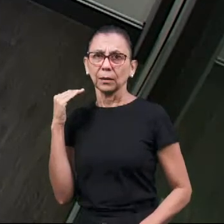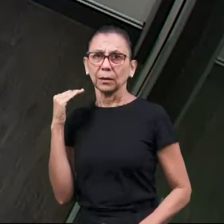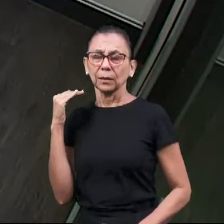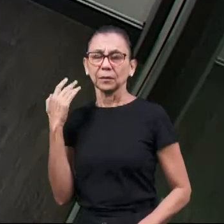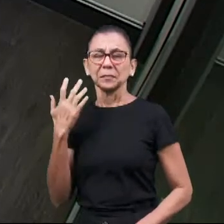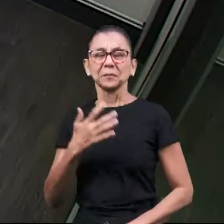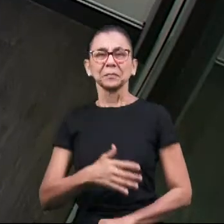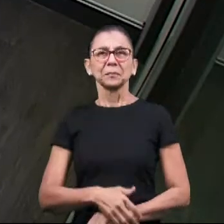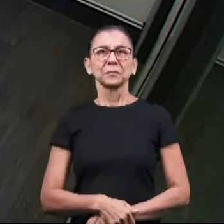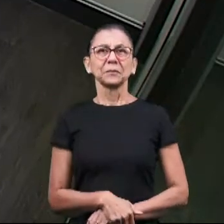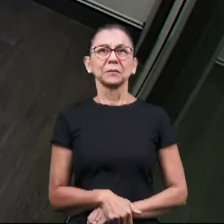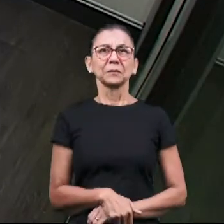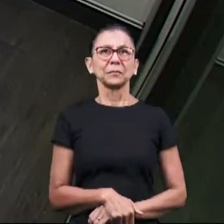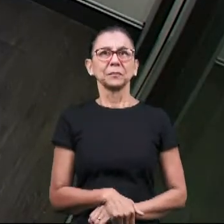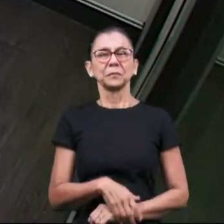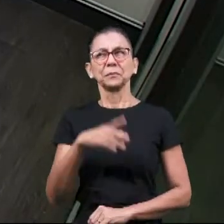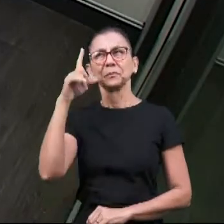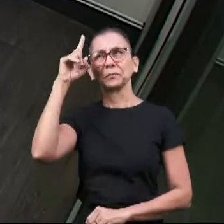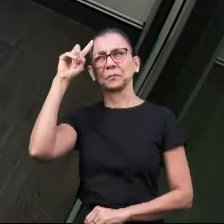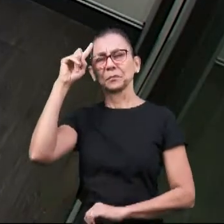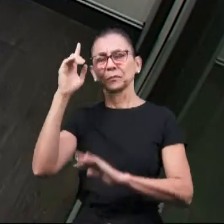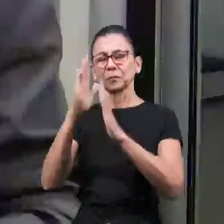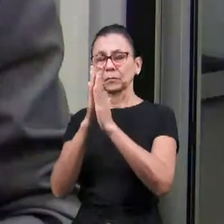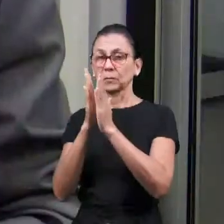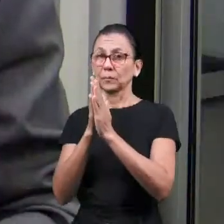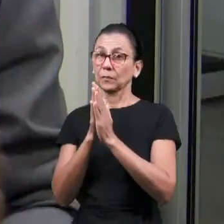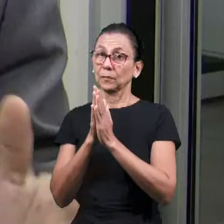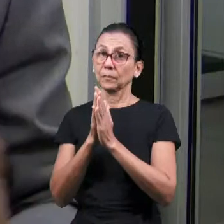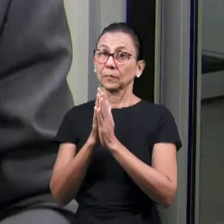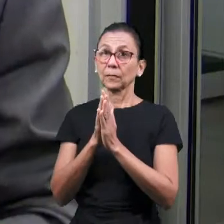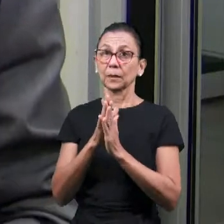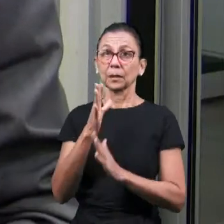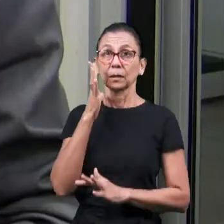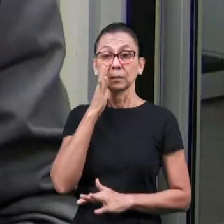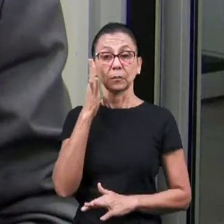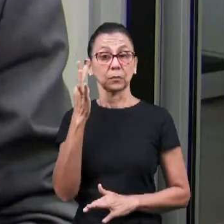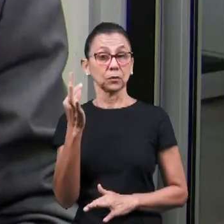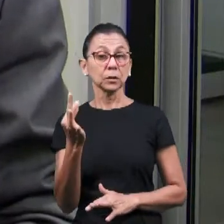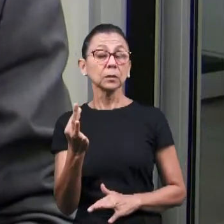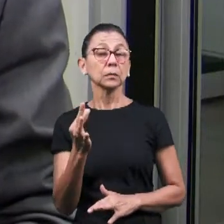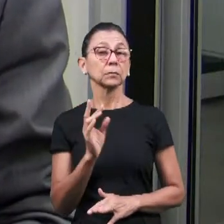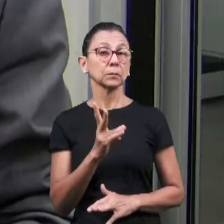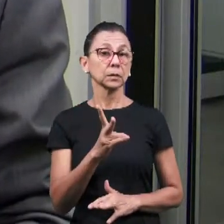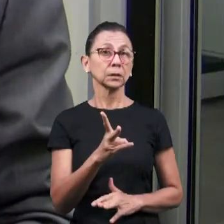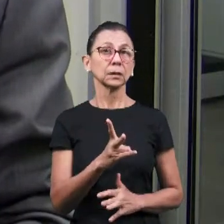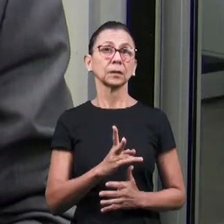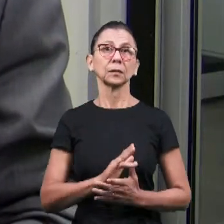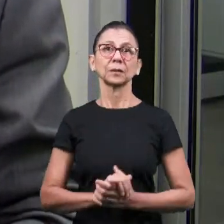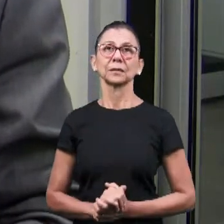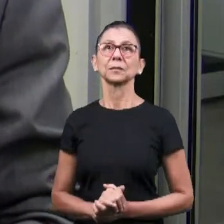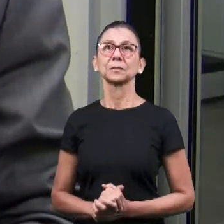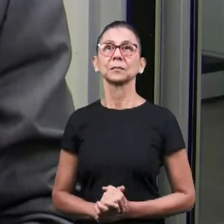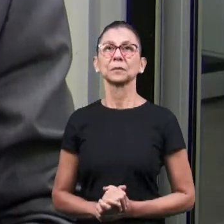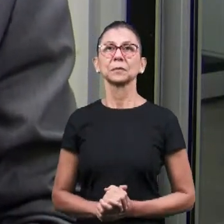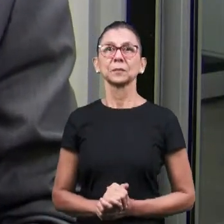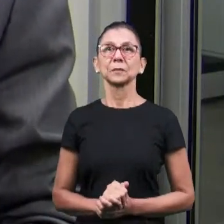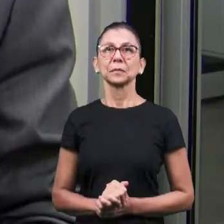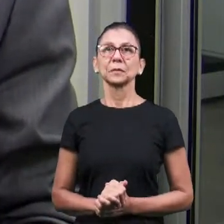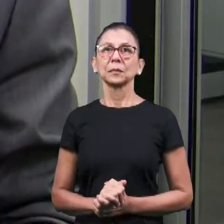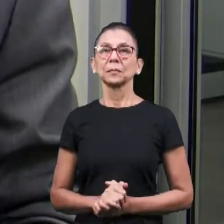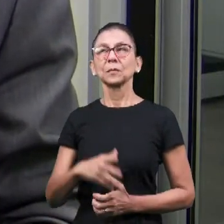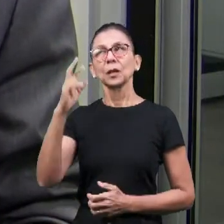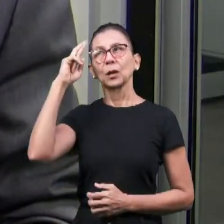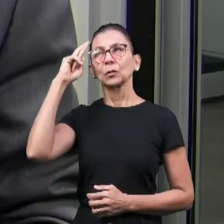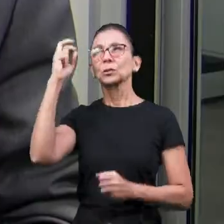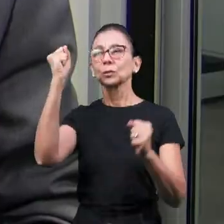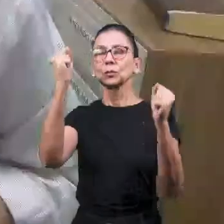assim, né? Todo dia e sempre vigilante, em todos os sentidos. Mas, graças a Deus, o Senhor deu o livramento. E